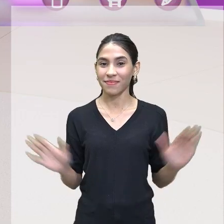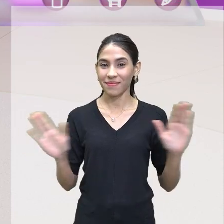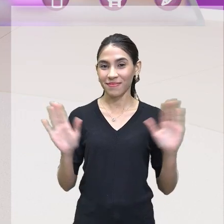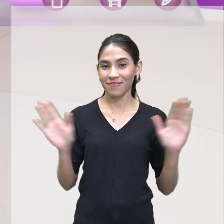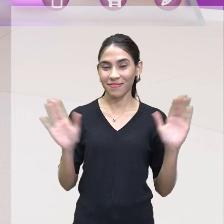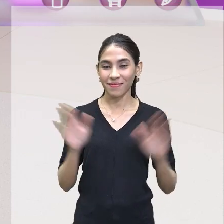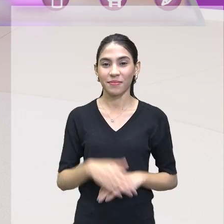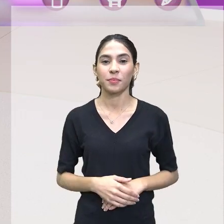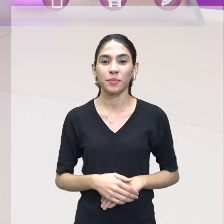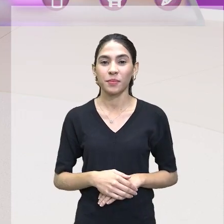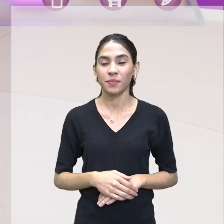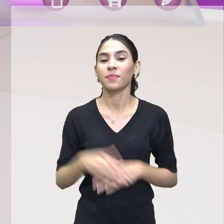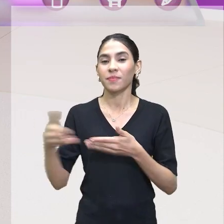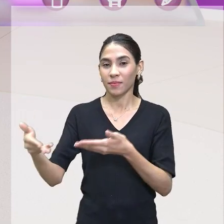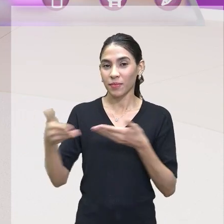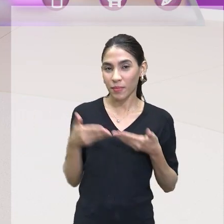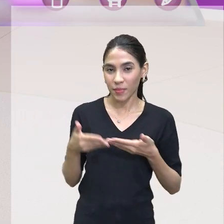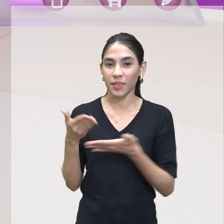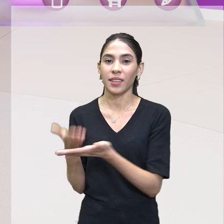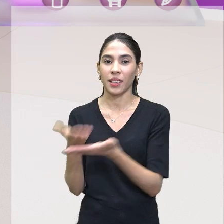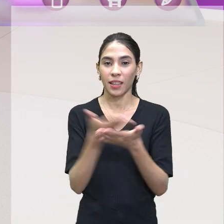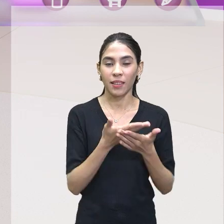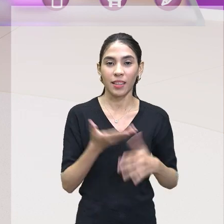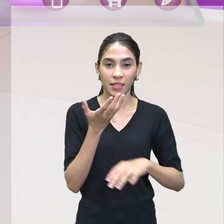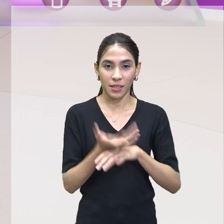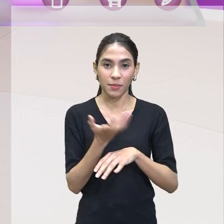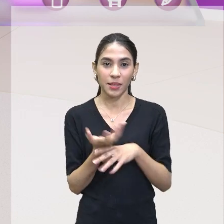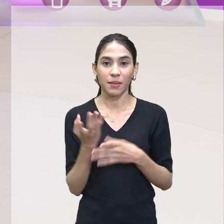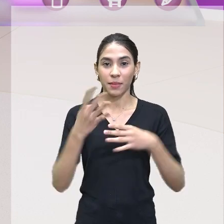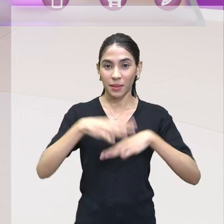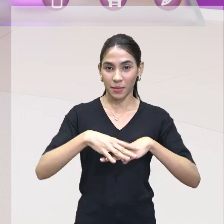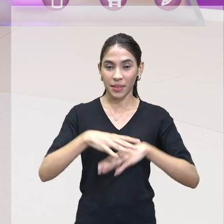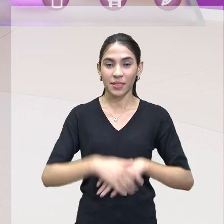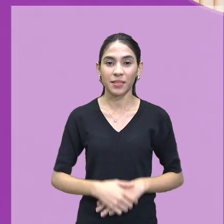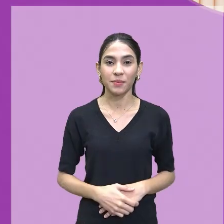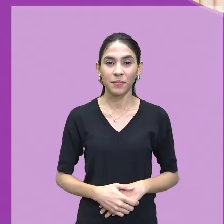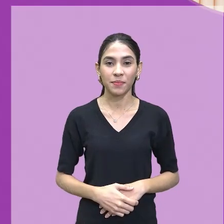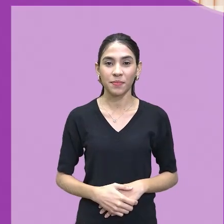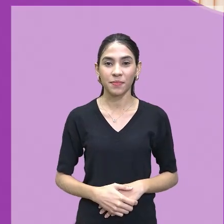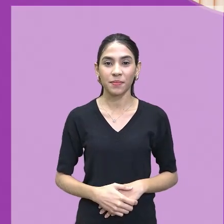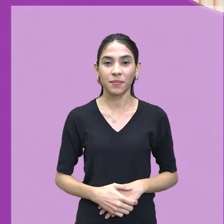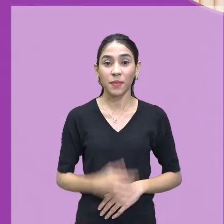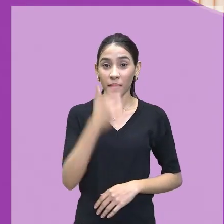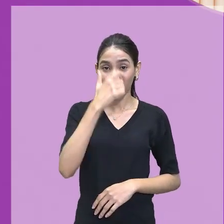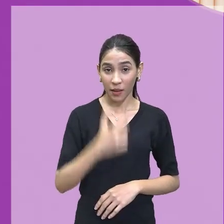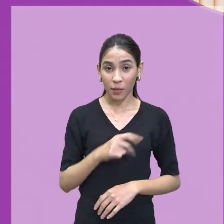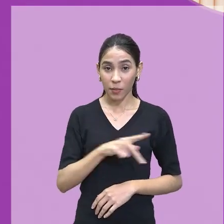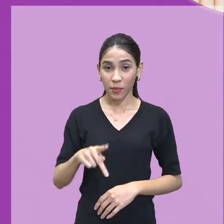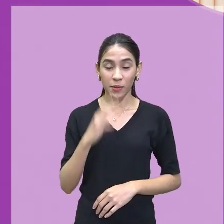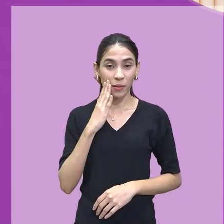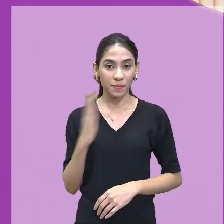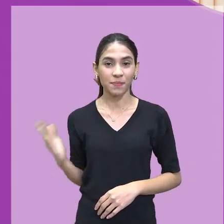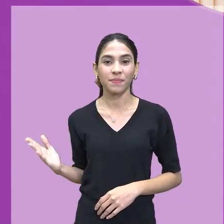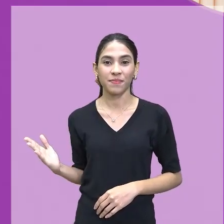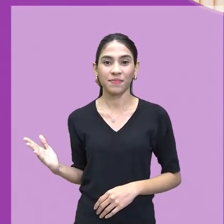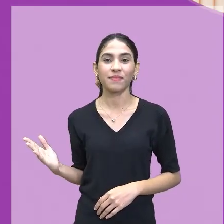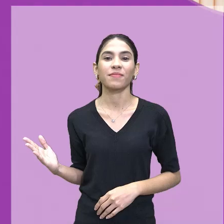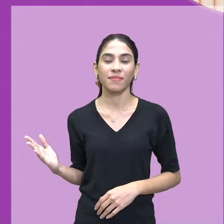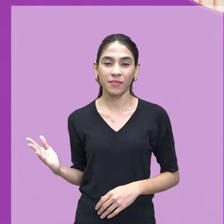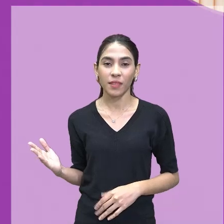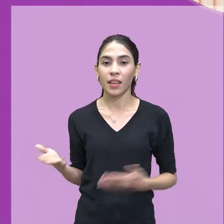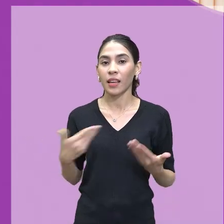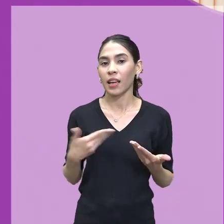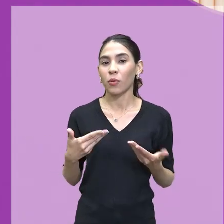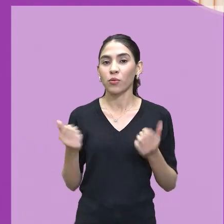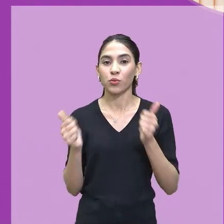Olá, olá! Sejam bem-vindos a mais uma aula do componente de matemática. Eu sou a professora Valcineide Malta e